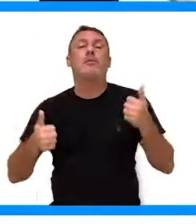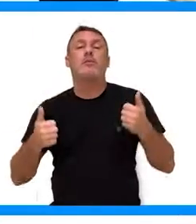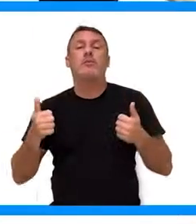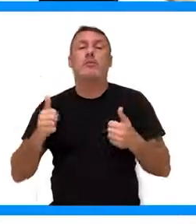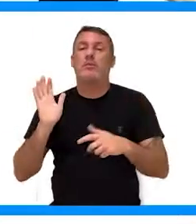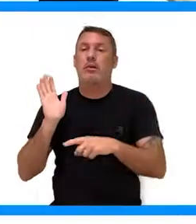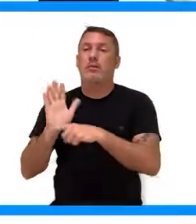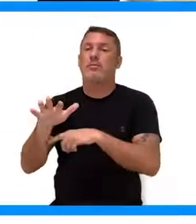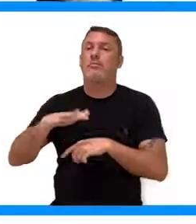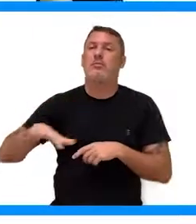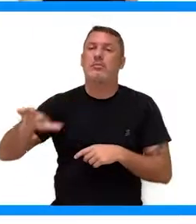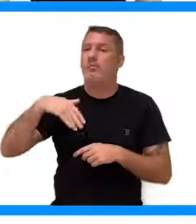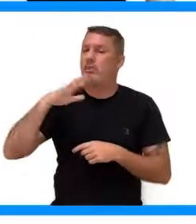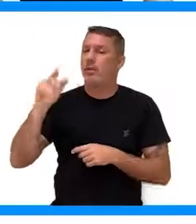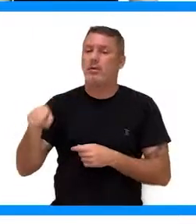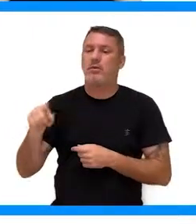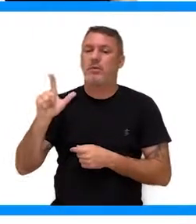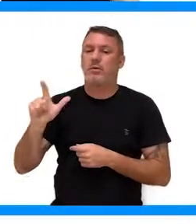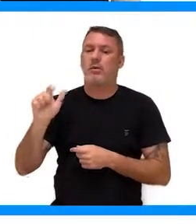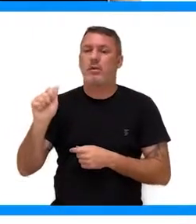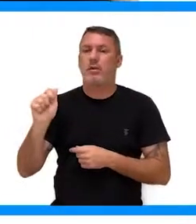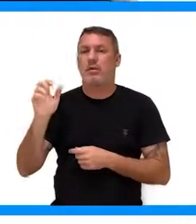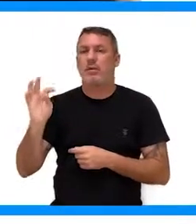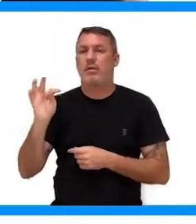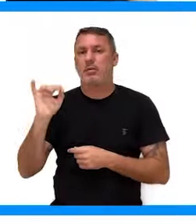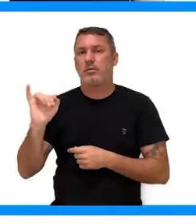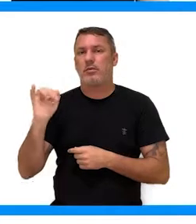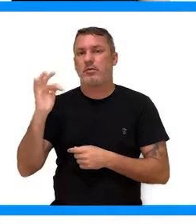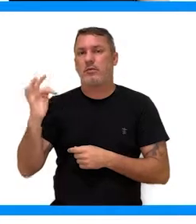direcionada a latifundiários. Mais de